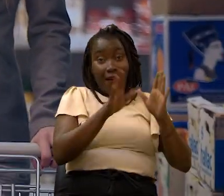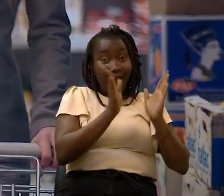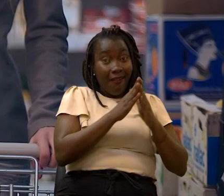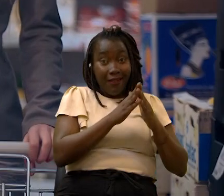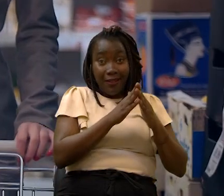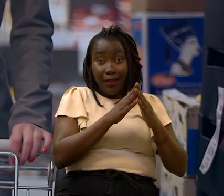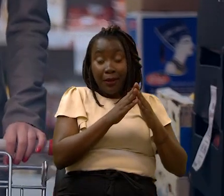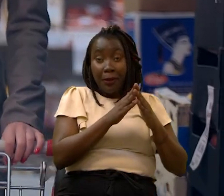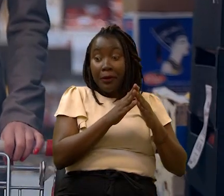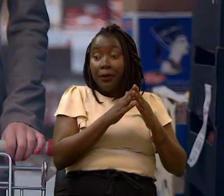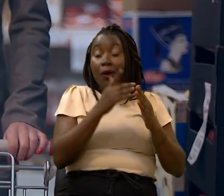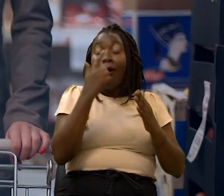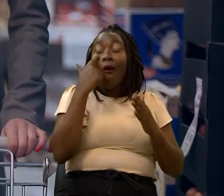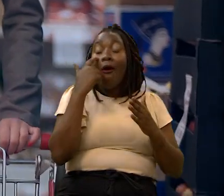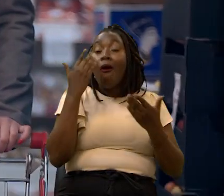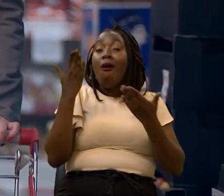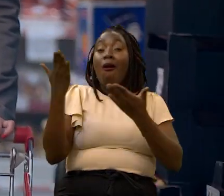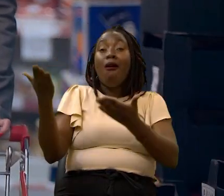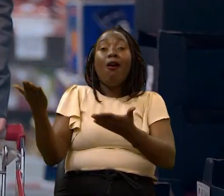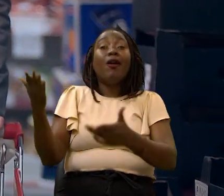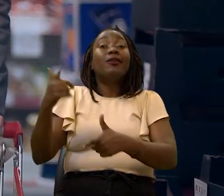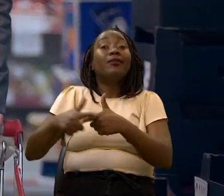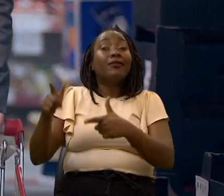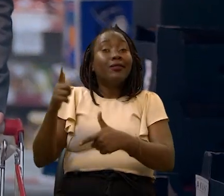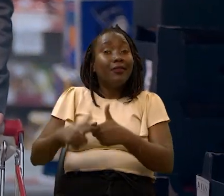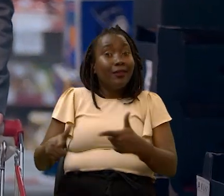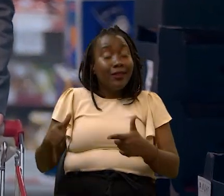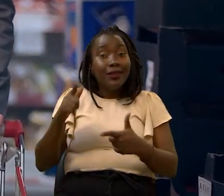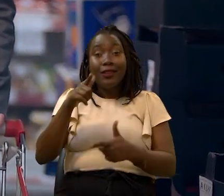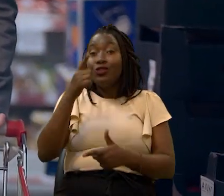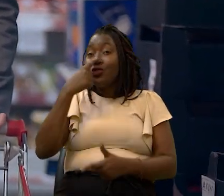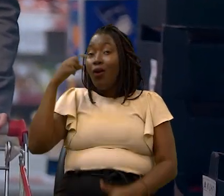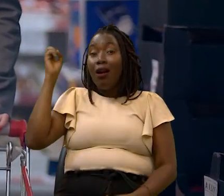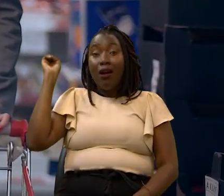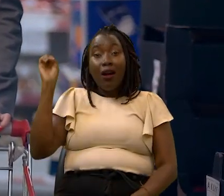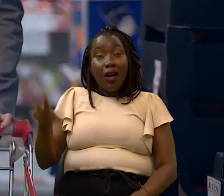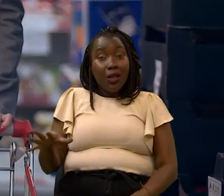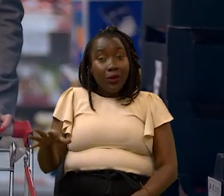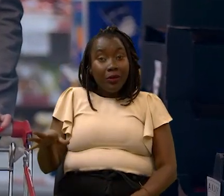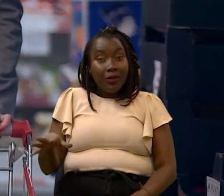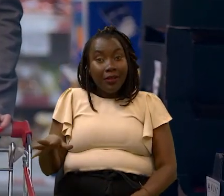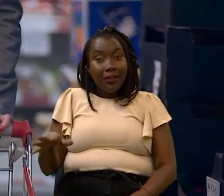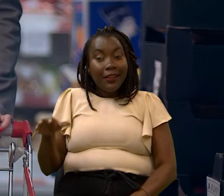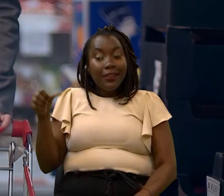da casa. Isso, olha que tragédia, você está jogando,